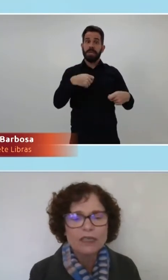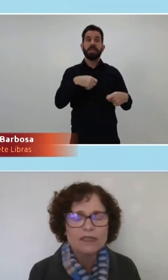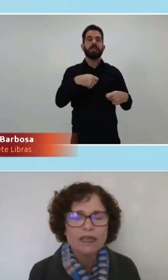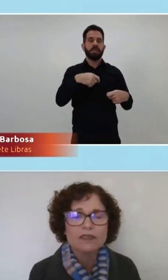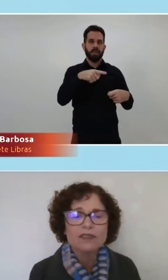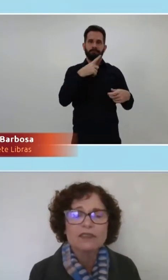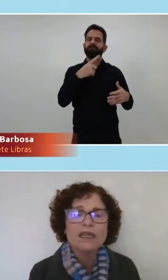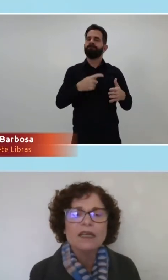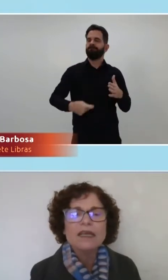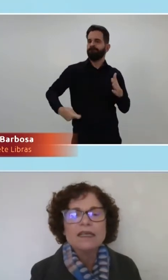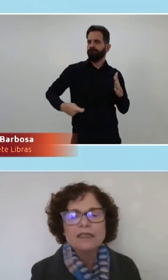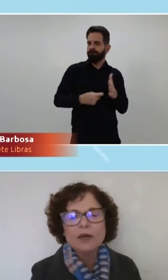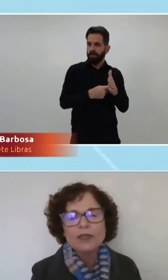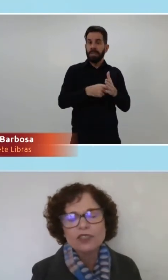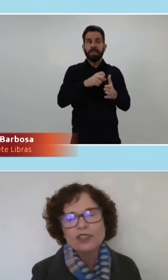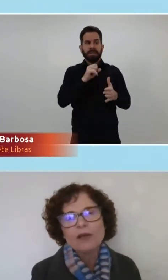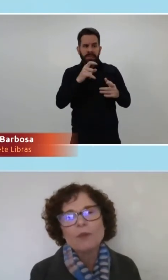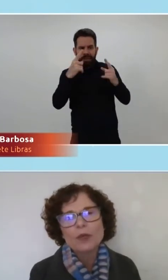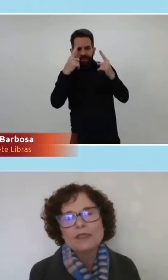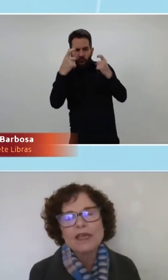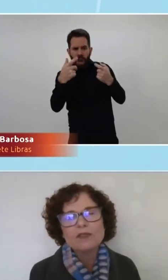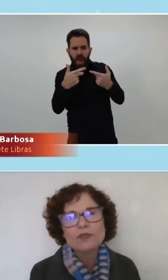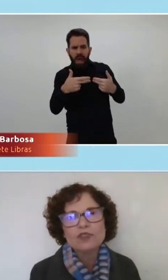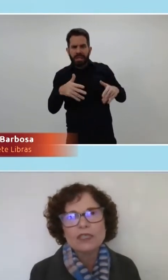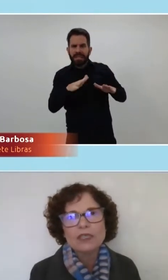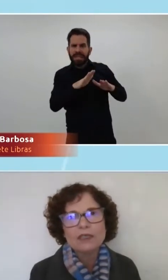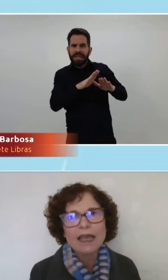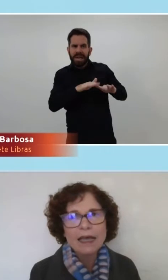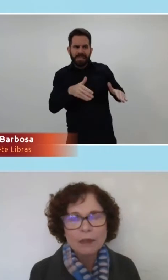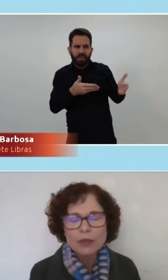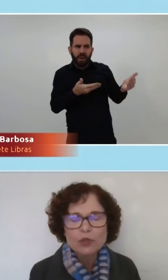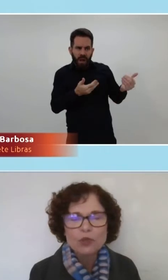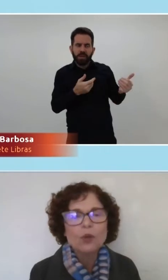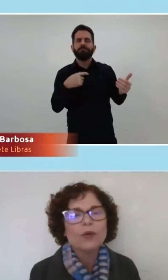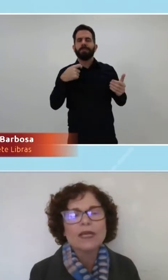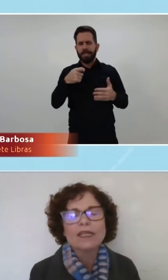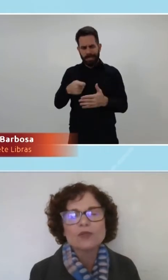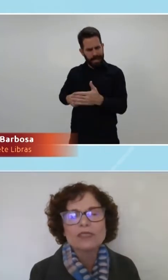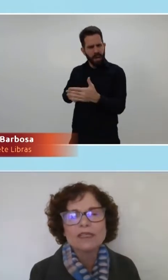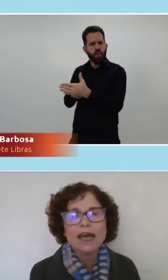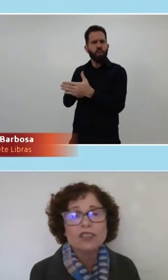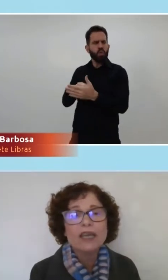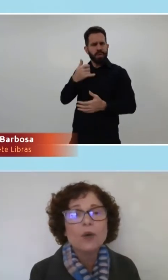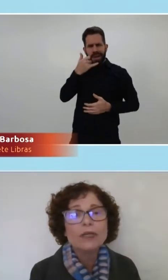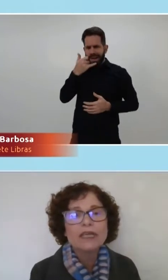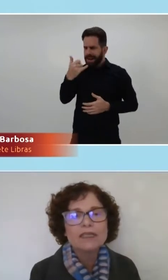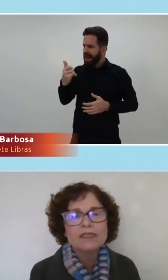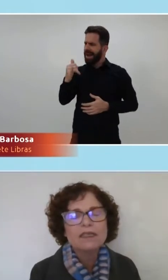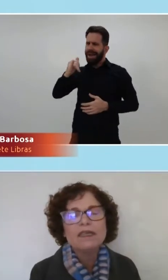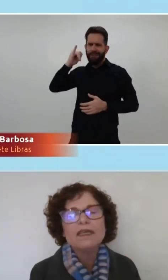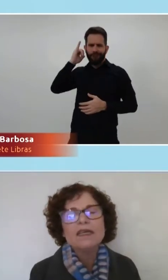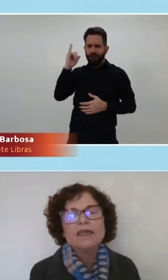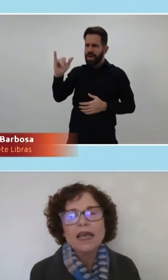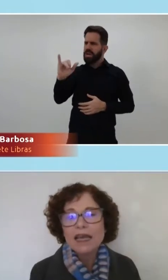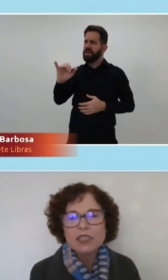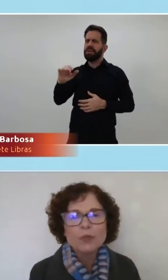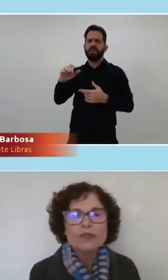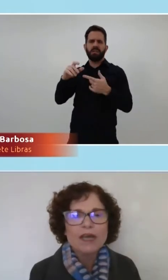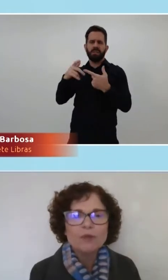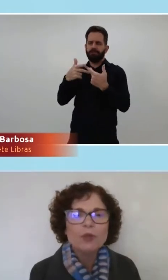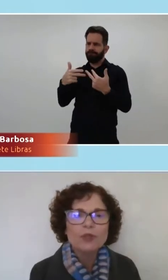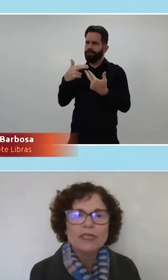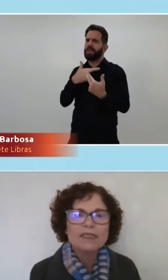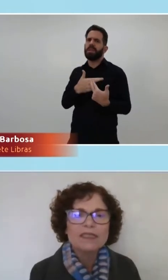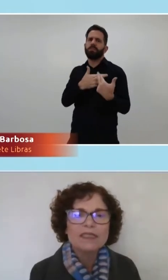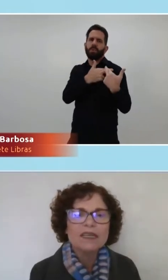e adolescentes. Então, a gente está num processo de que cada pessoa, né, da sociedade reconheça que ela é